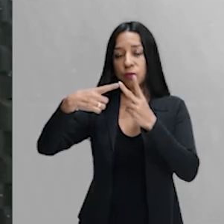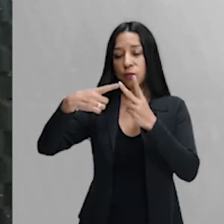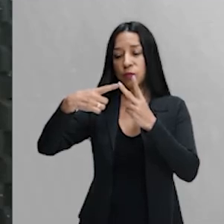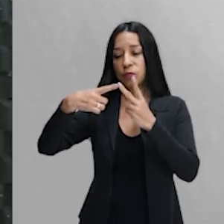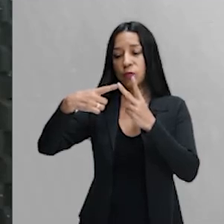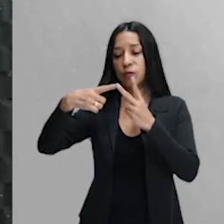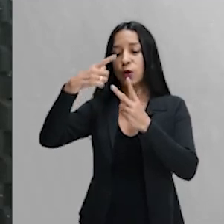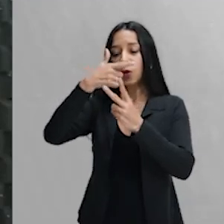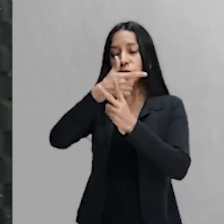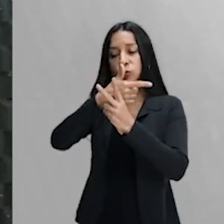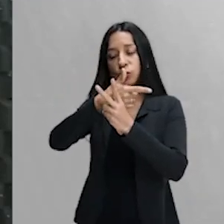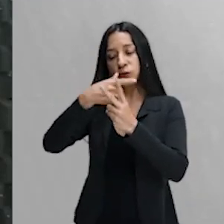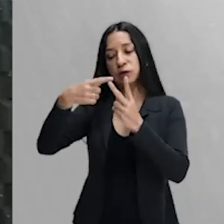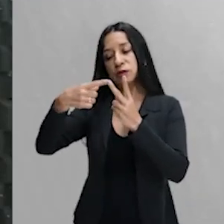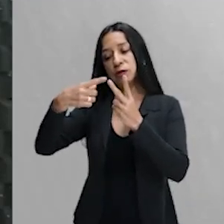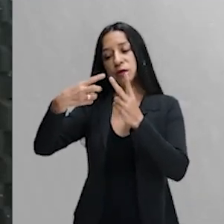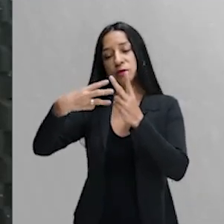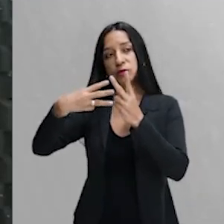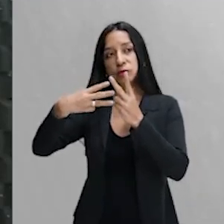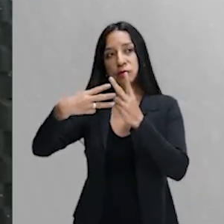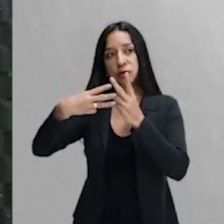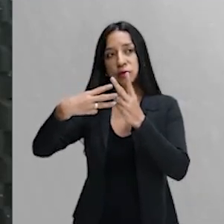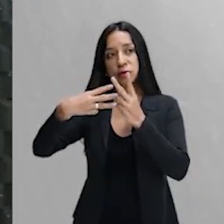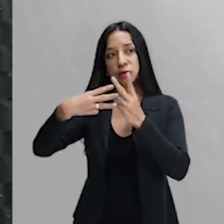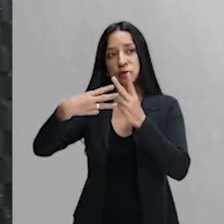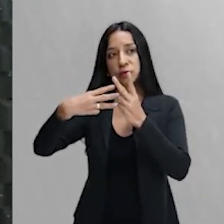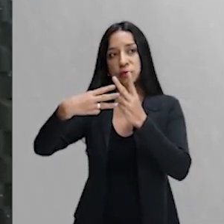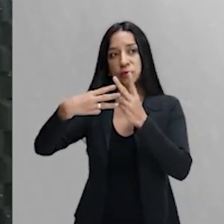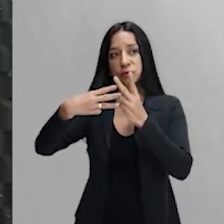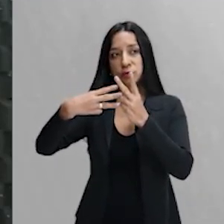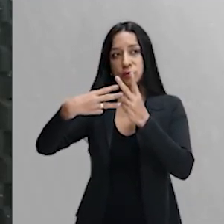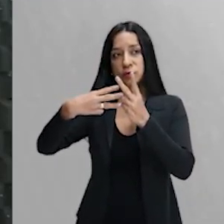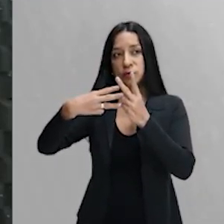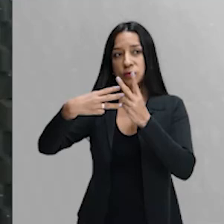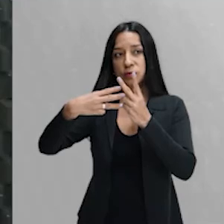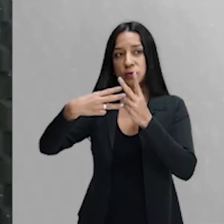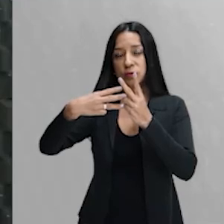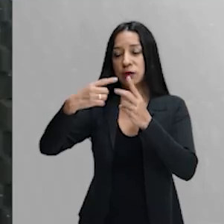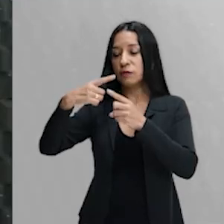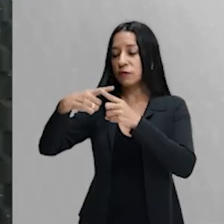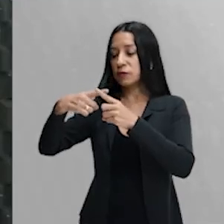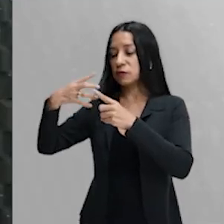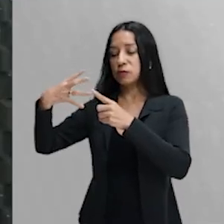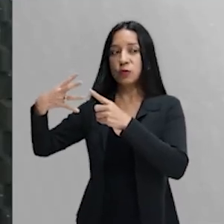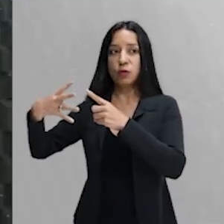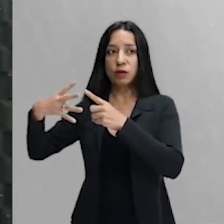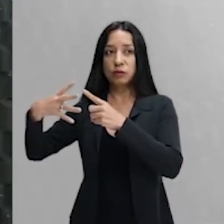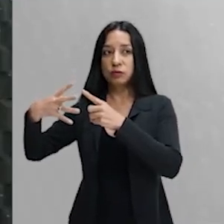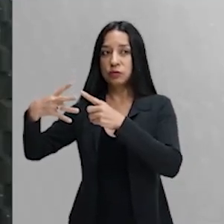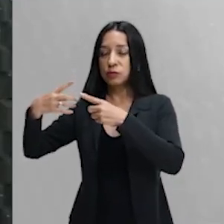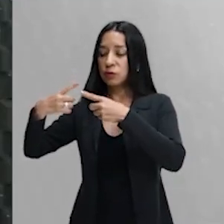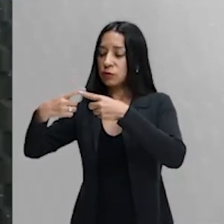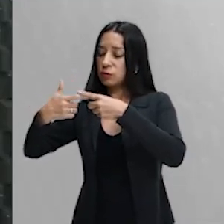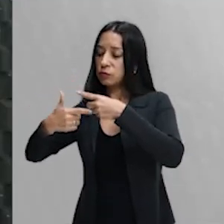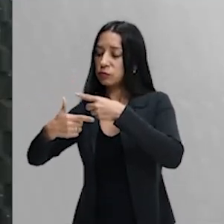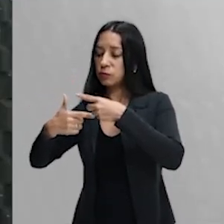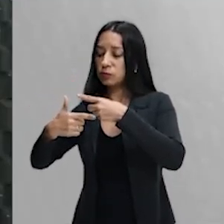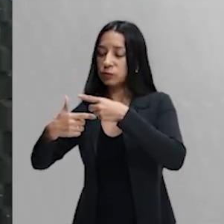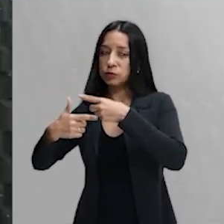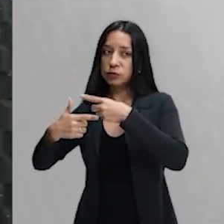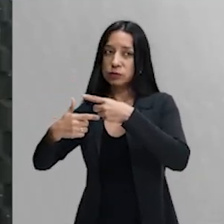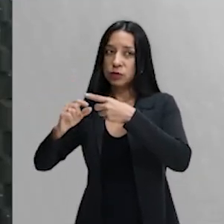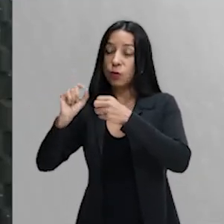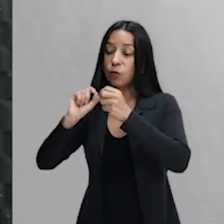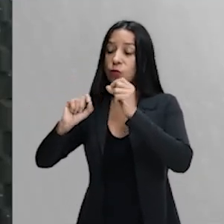multiplicado pela medida do lado, que é 4, isso aqui dividido por 2. Tá? O que eu posso fazer aqui